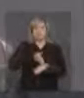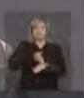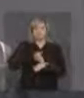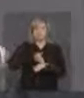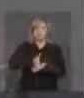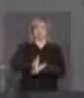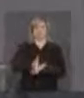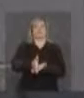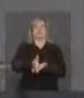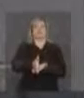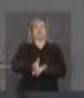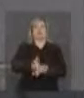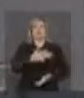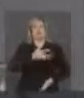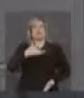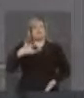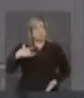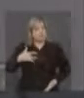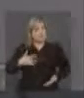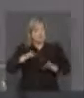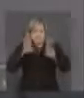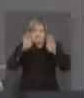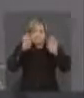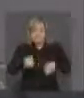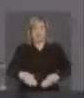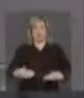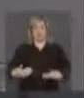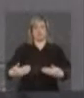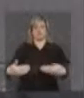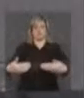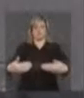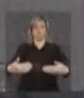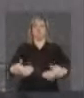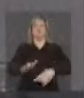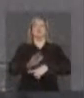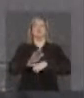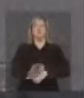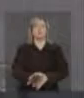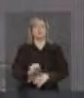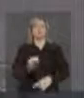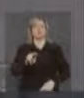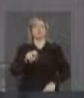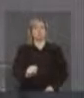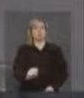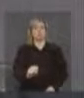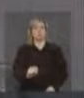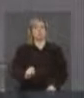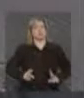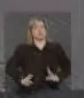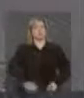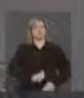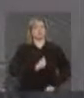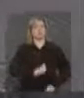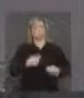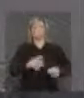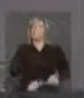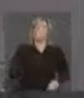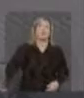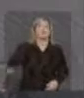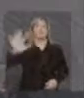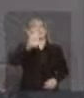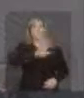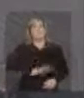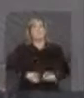a saúde no seu trilho e, sobretudo, consolidar o sistema único de saúde, que tem de ser universal,